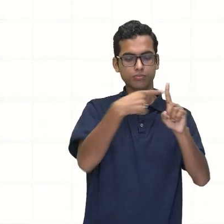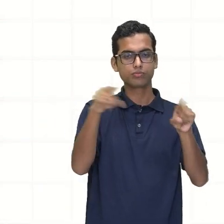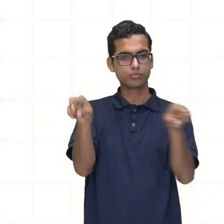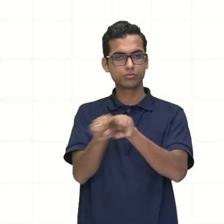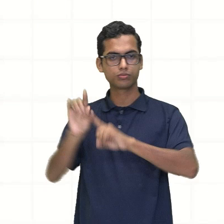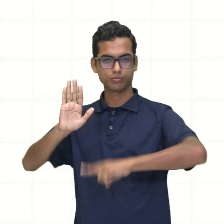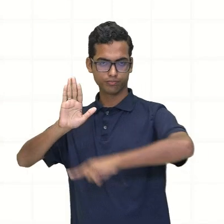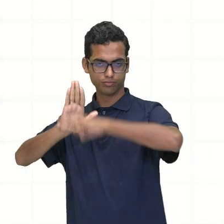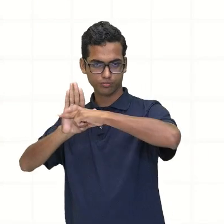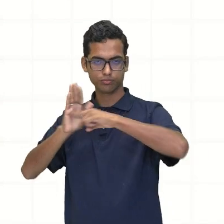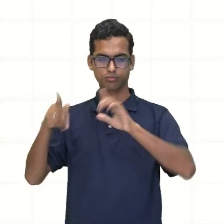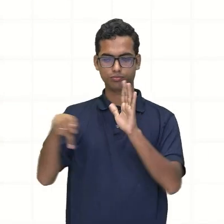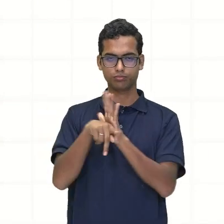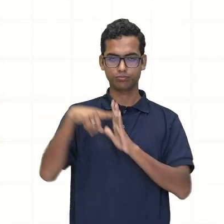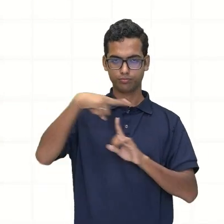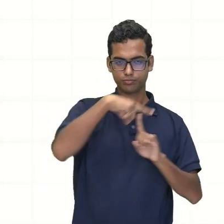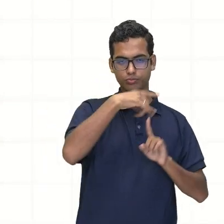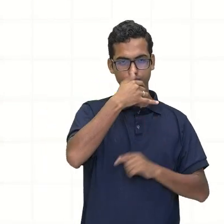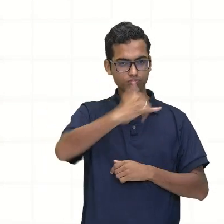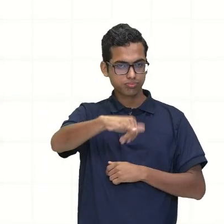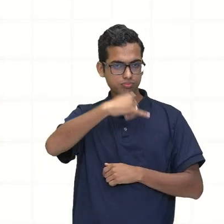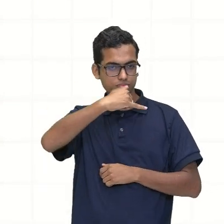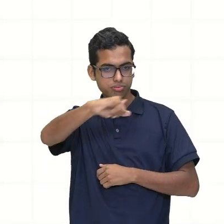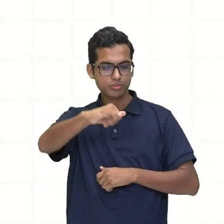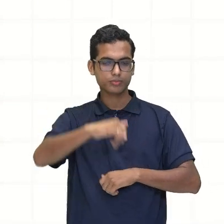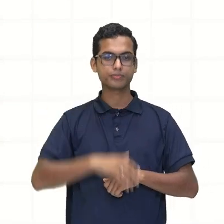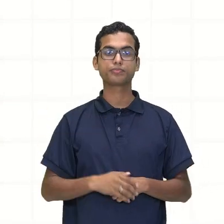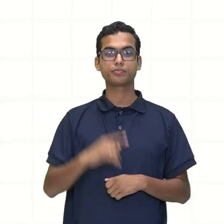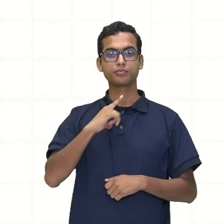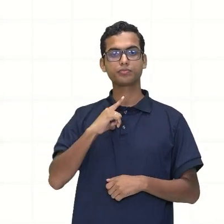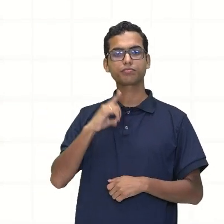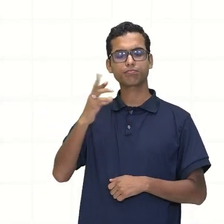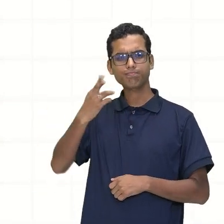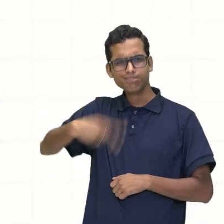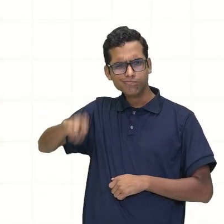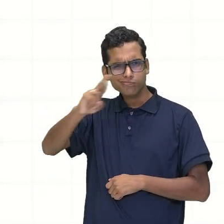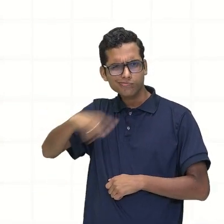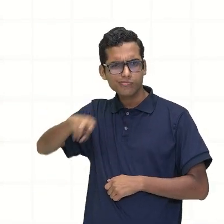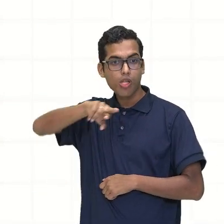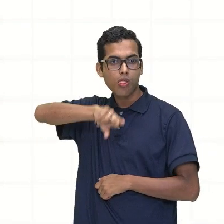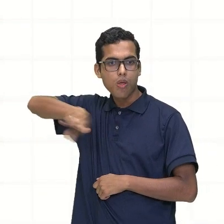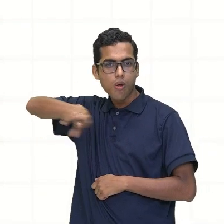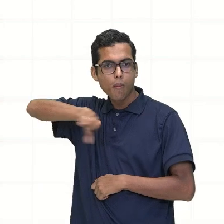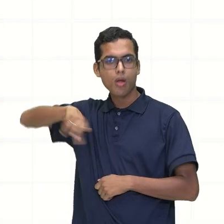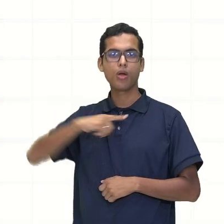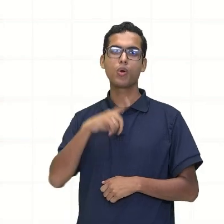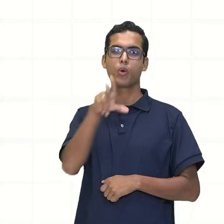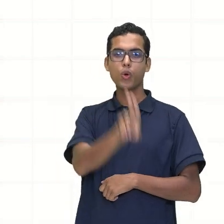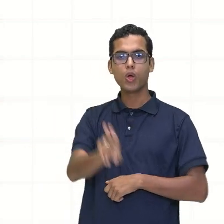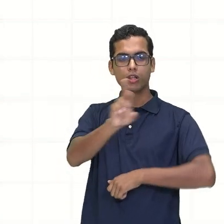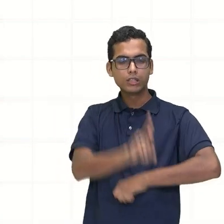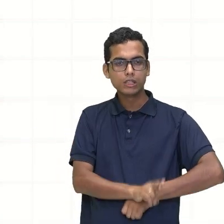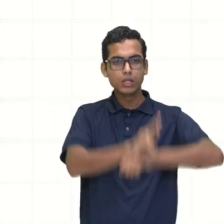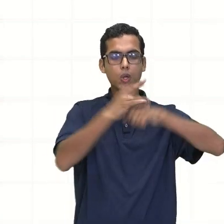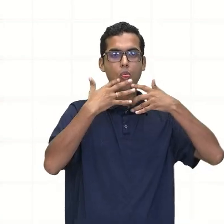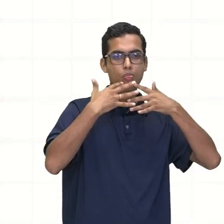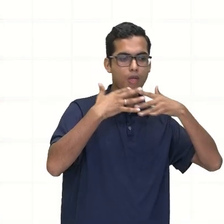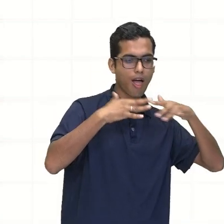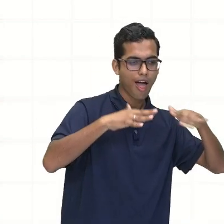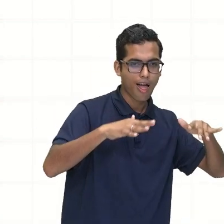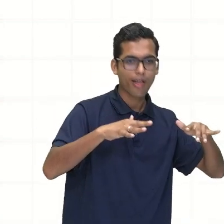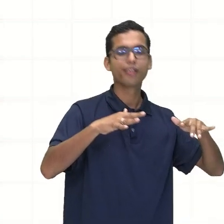fontes de energia não renováveis. São aquelas fontes de energia que utilizam aí de recursos naturais,